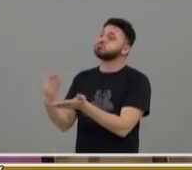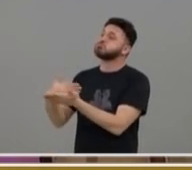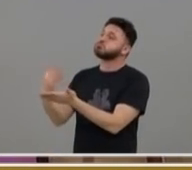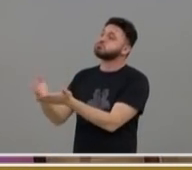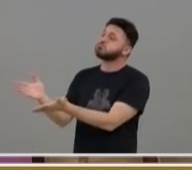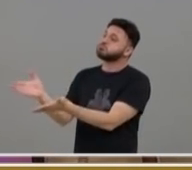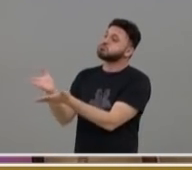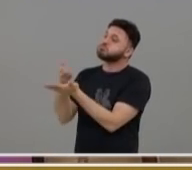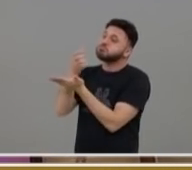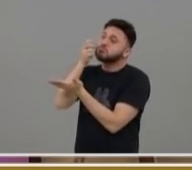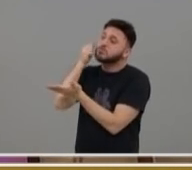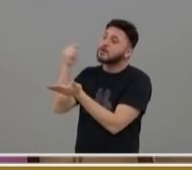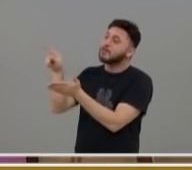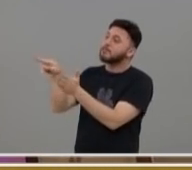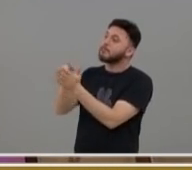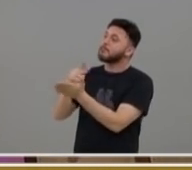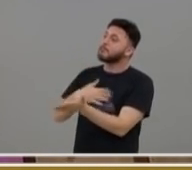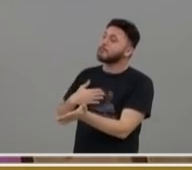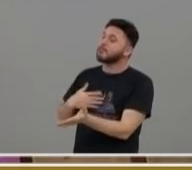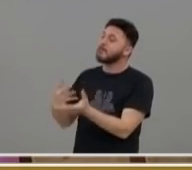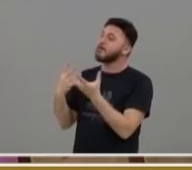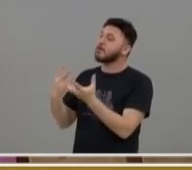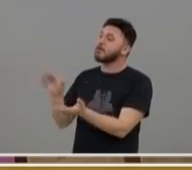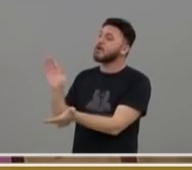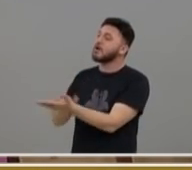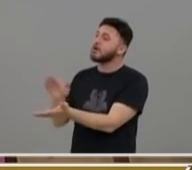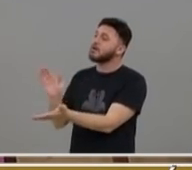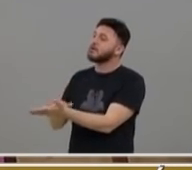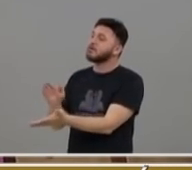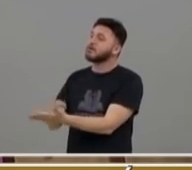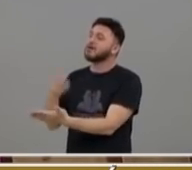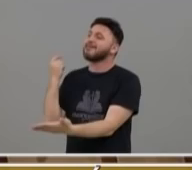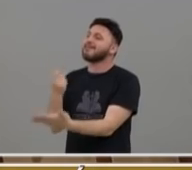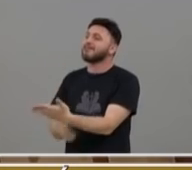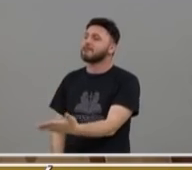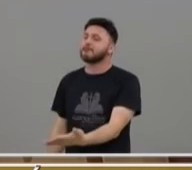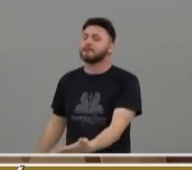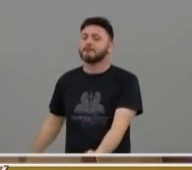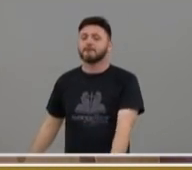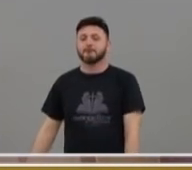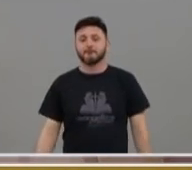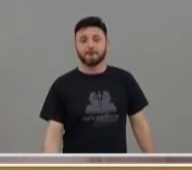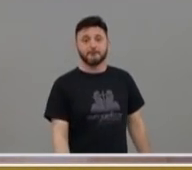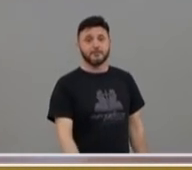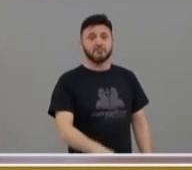a parte que me cabe da herança.